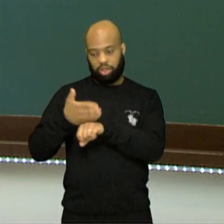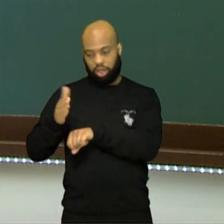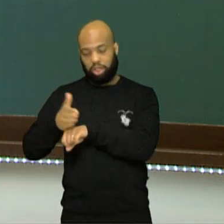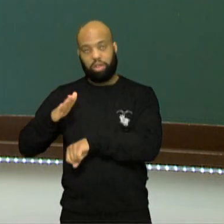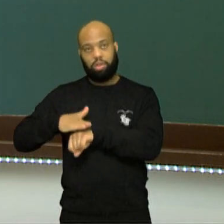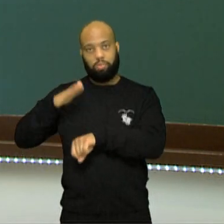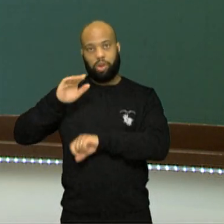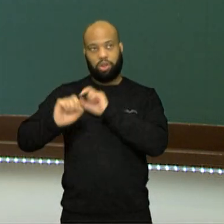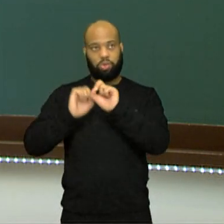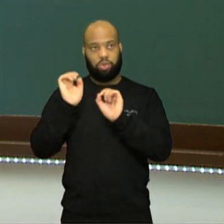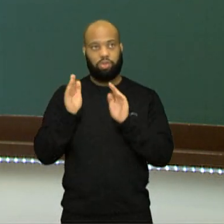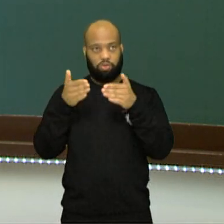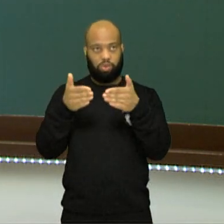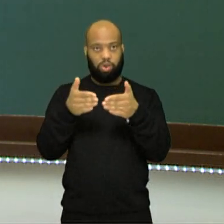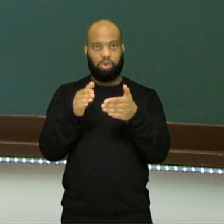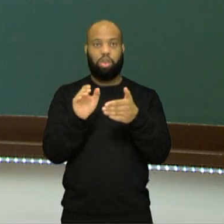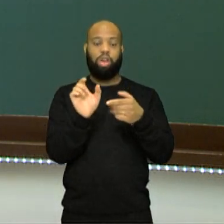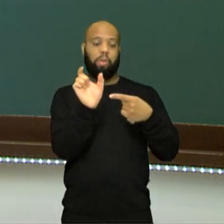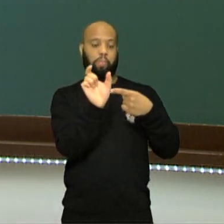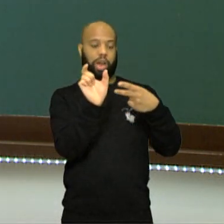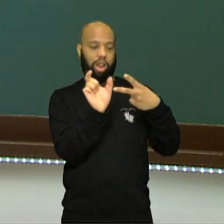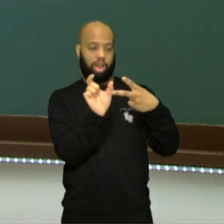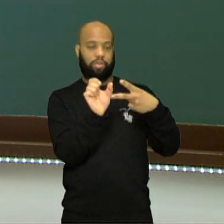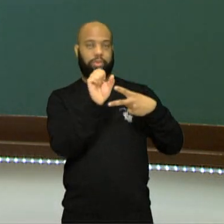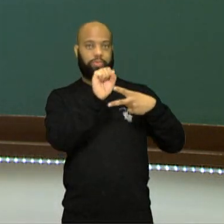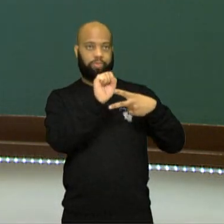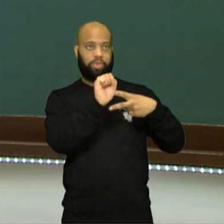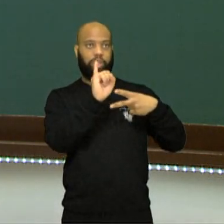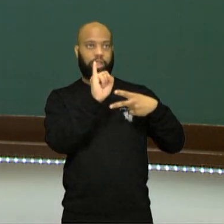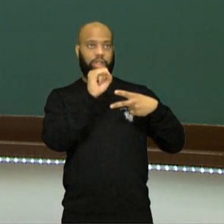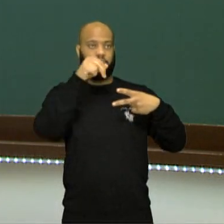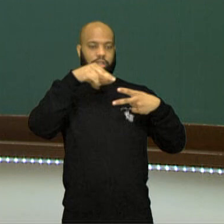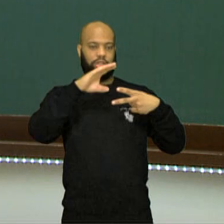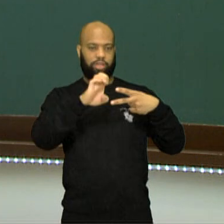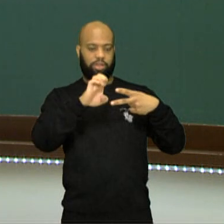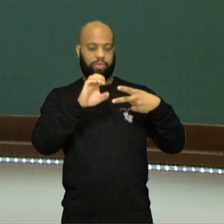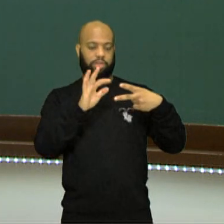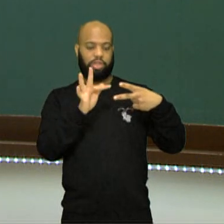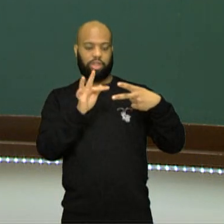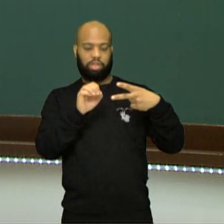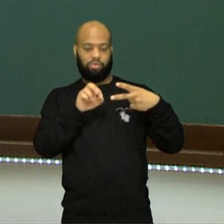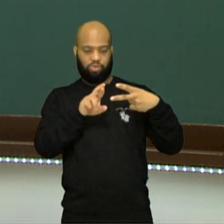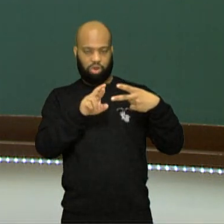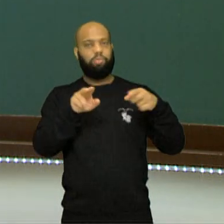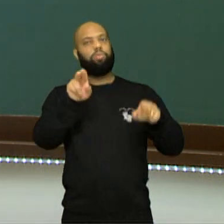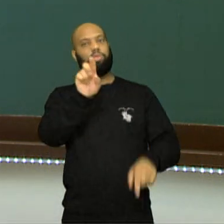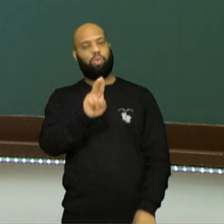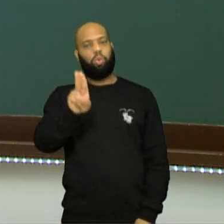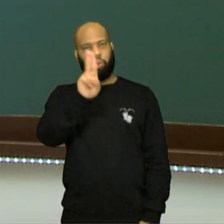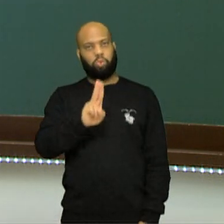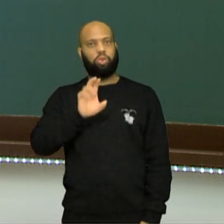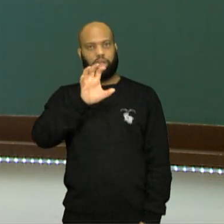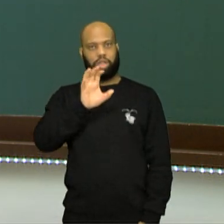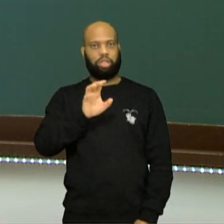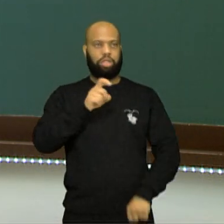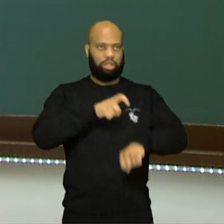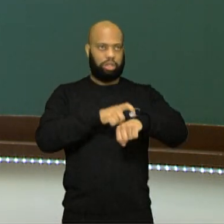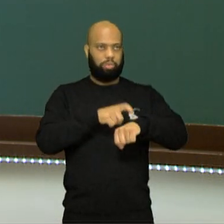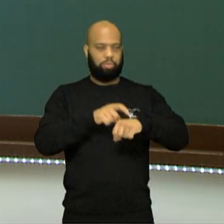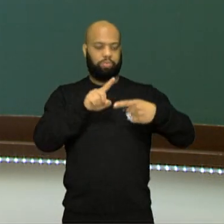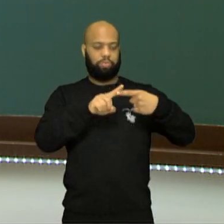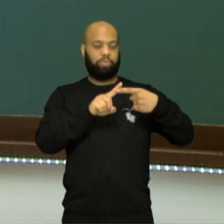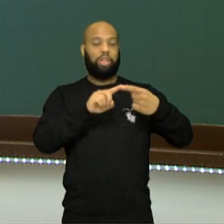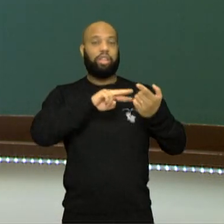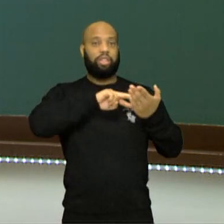foco nas palavras do since e o for, que são normalmente utilizadas nesse tempo verbal, tá bom? Lembrando, né, o since que